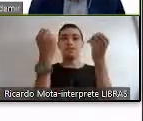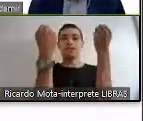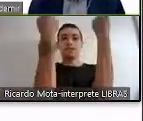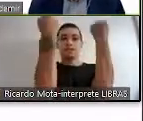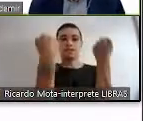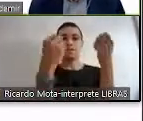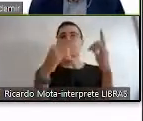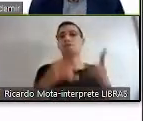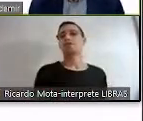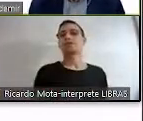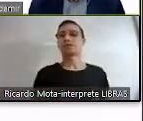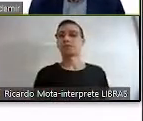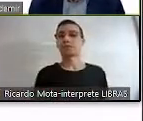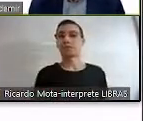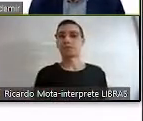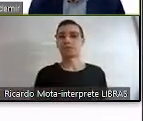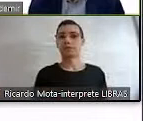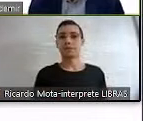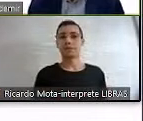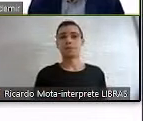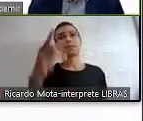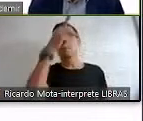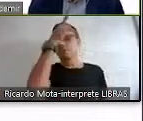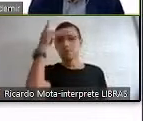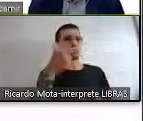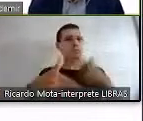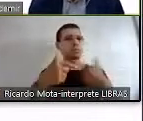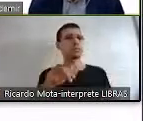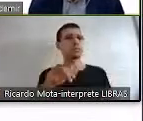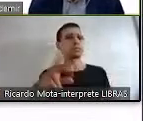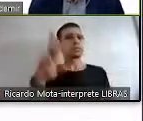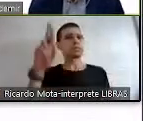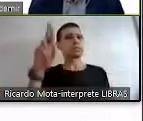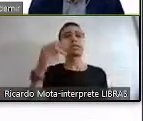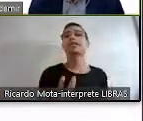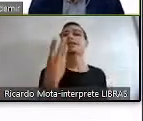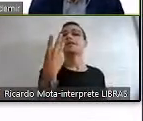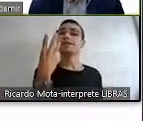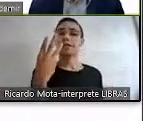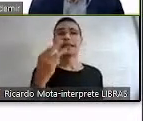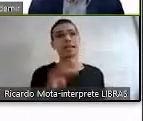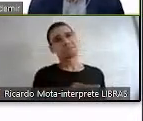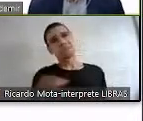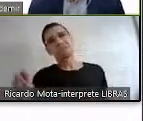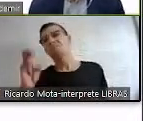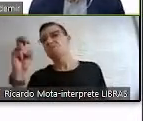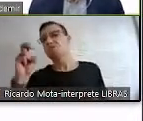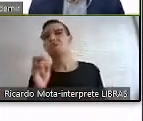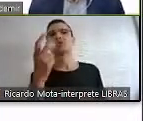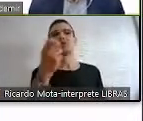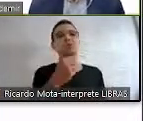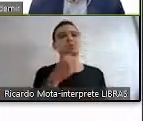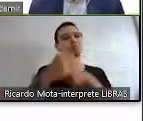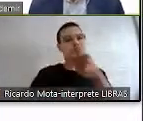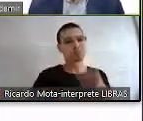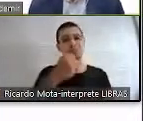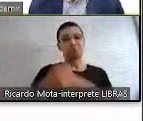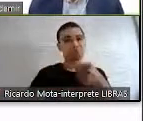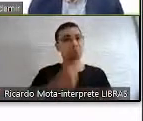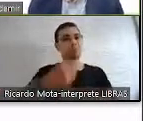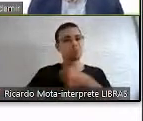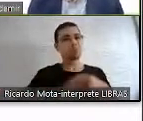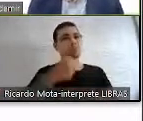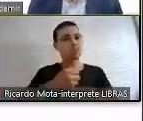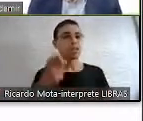Os profissionais recomendam de 3 a 5 anos uma vistoria geral. Por que de 3 a 5